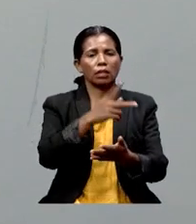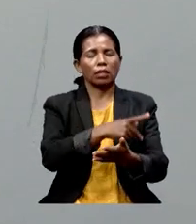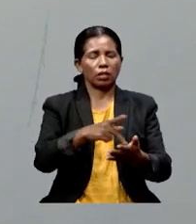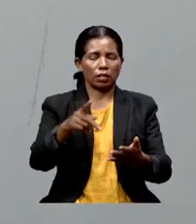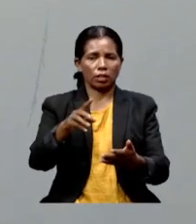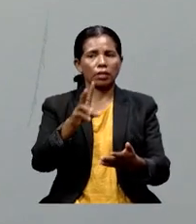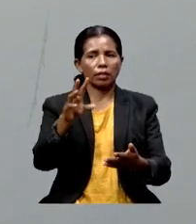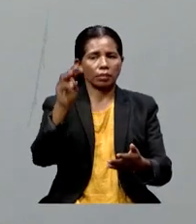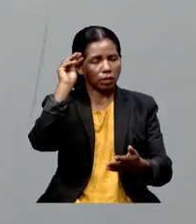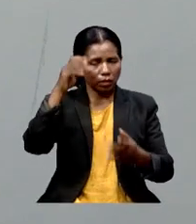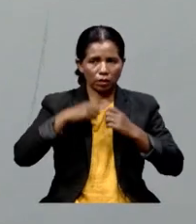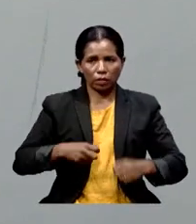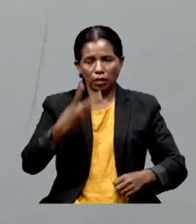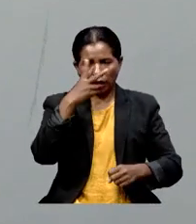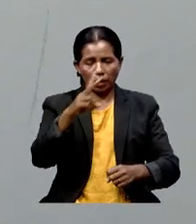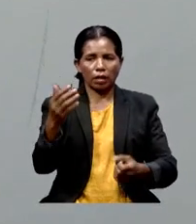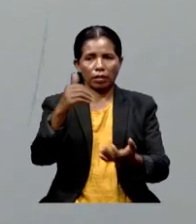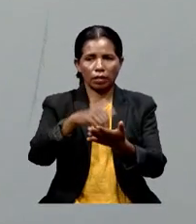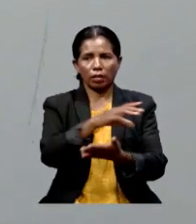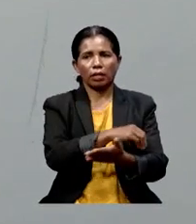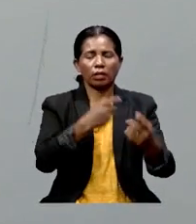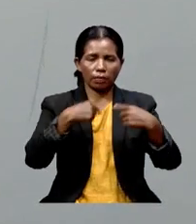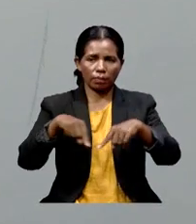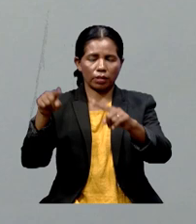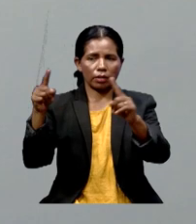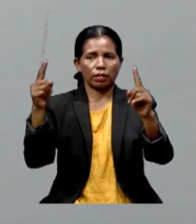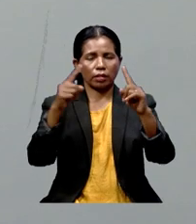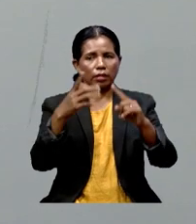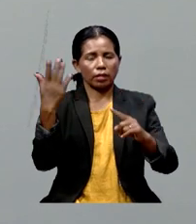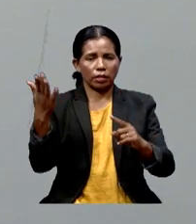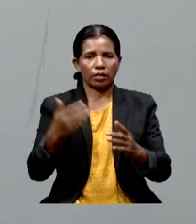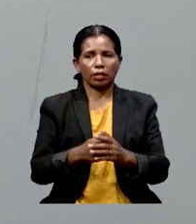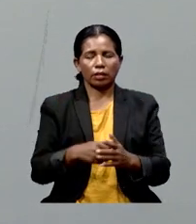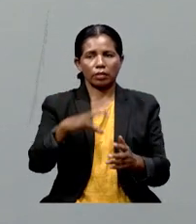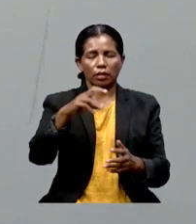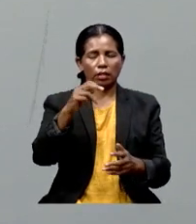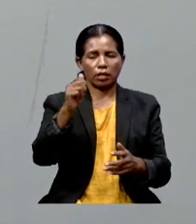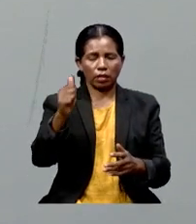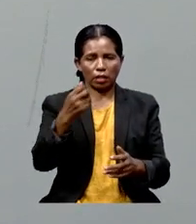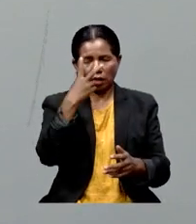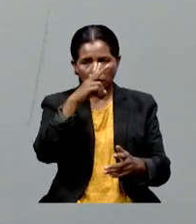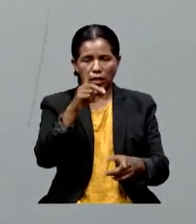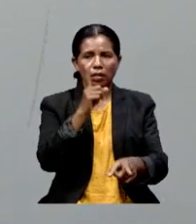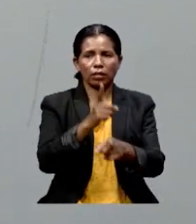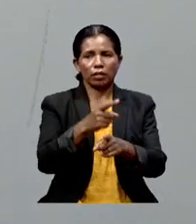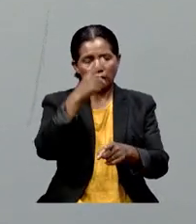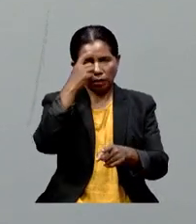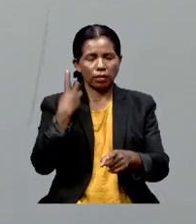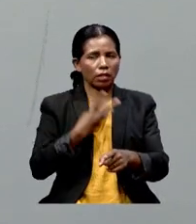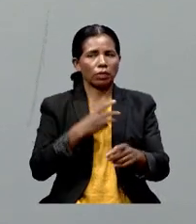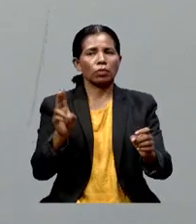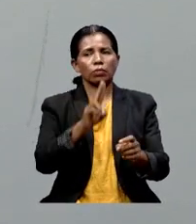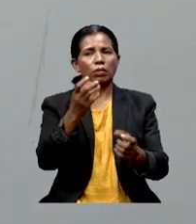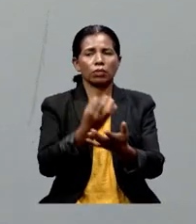mas depois precisa consultar o perfil falo para se não parar esse procedimento no loso, também tem a coisa de gasto de